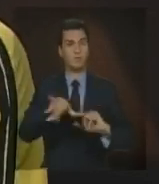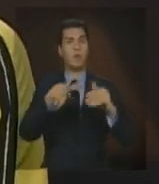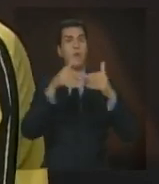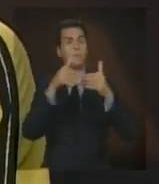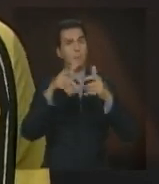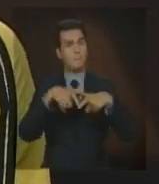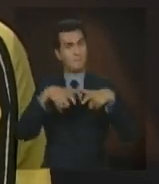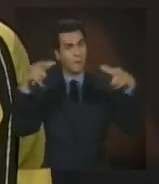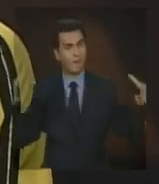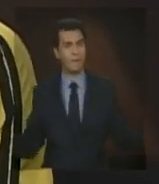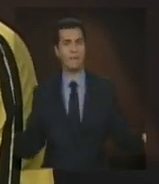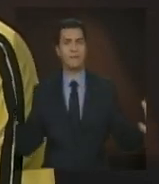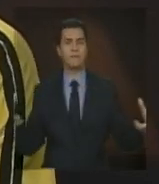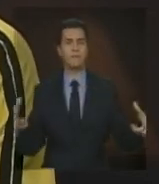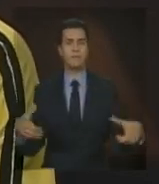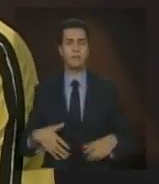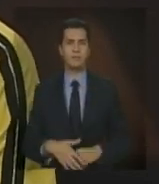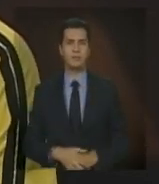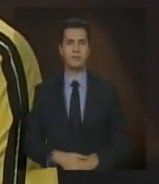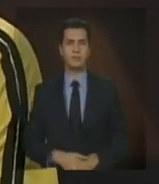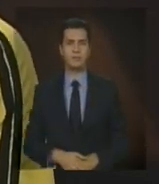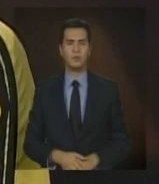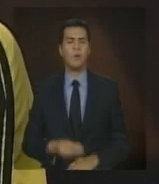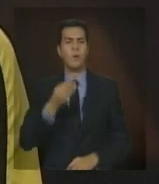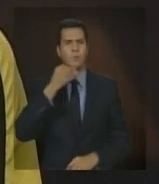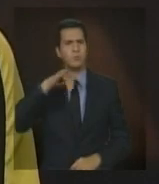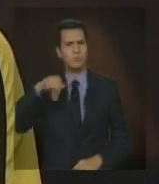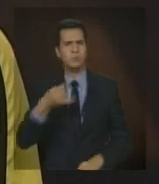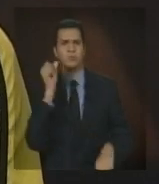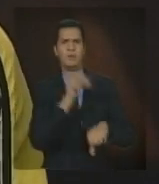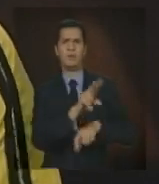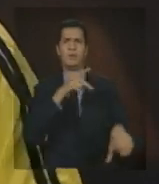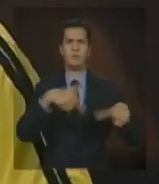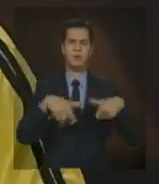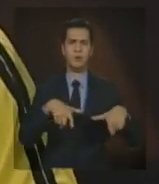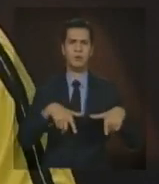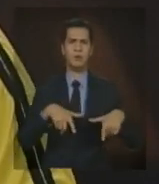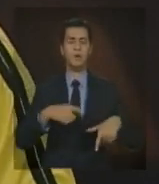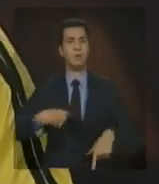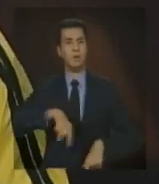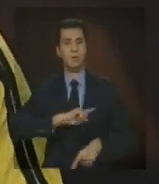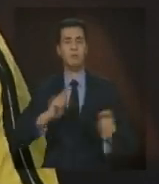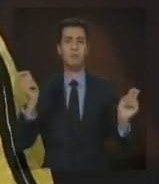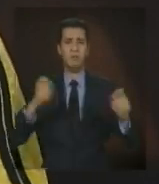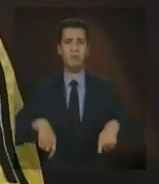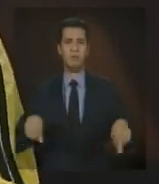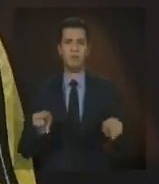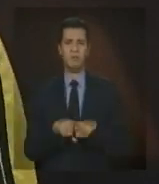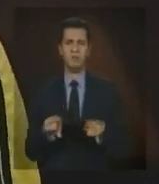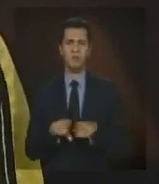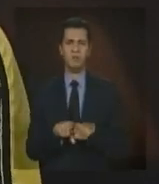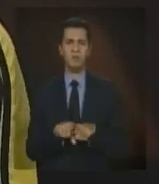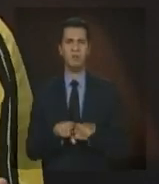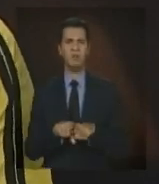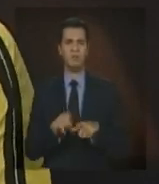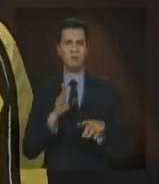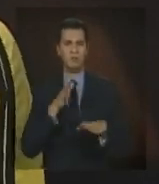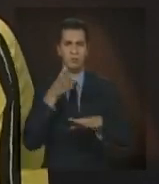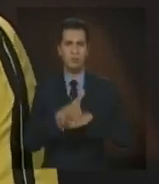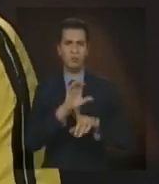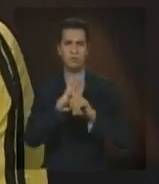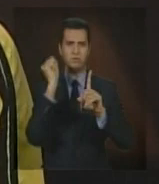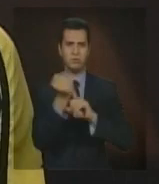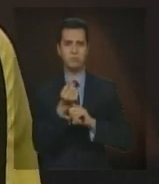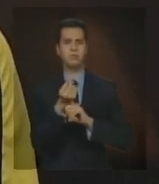mais ainda, onde vai poder ter mais oportunidade de emprego, né? A gente vai poder entrar mais na sociedade